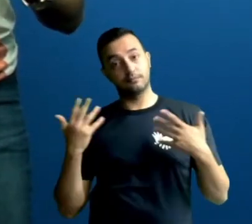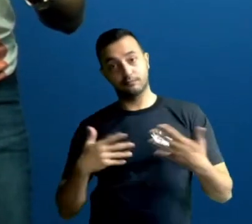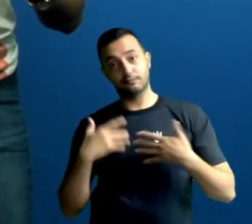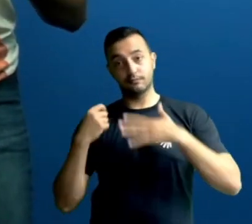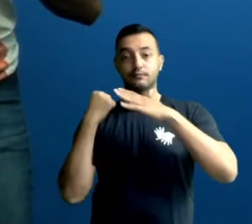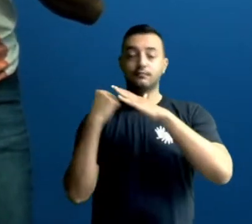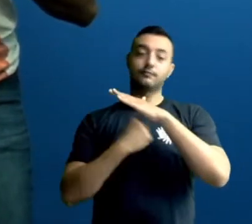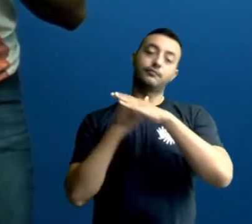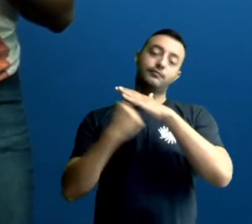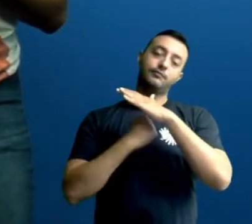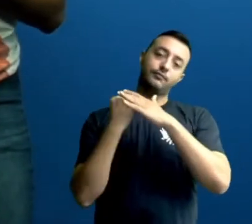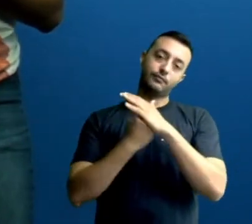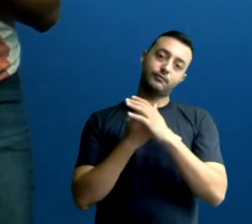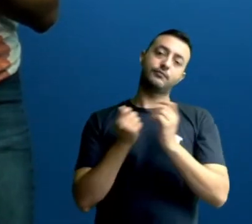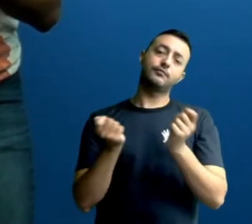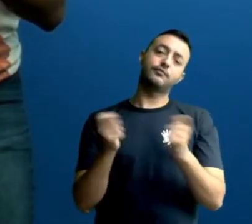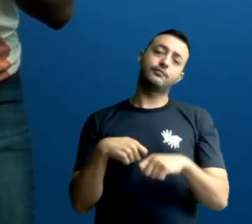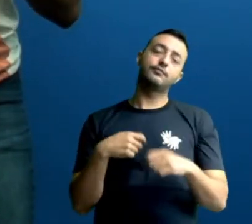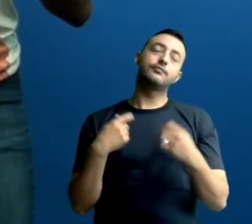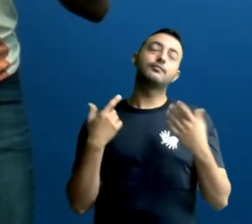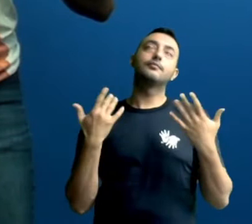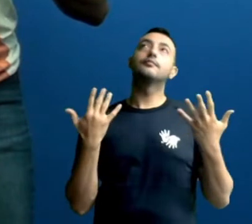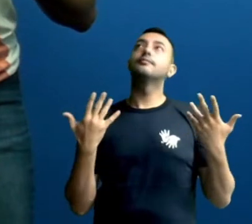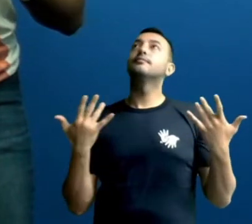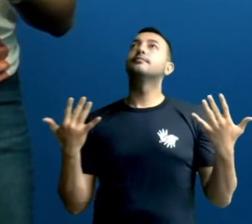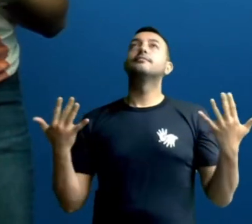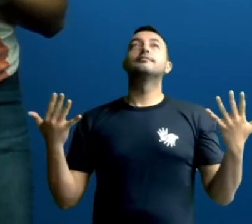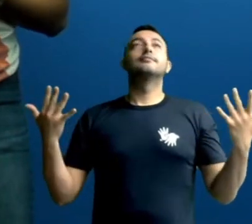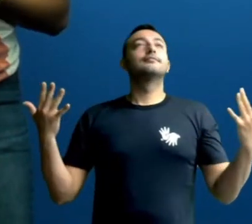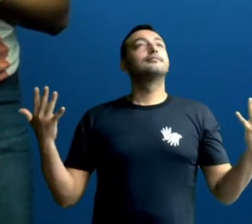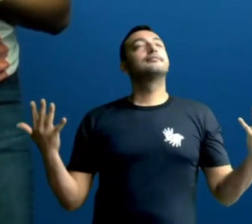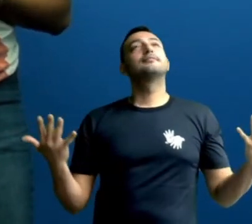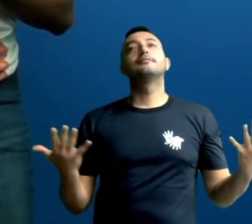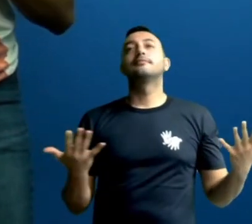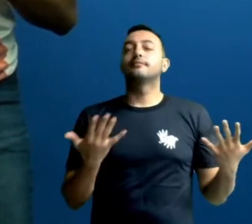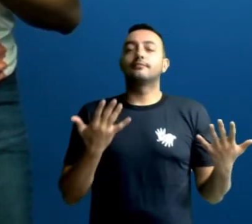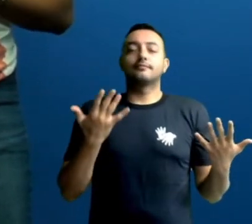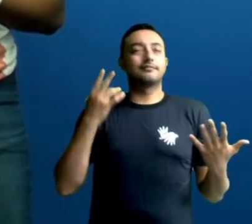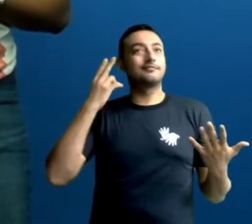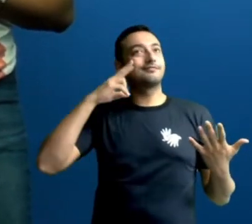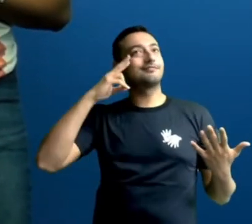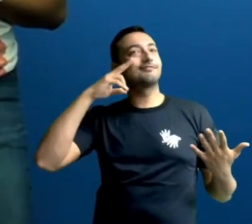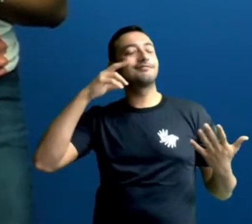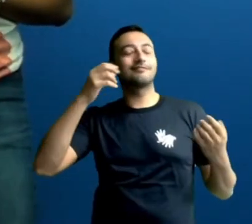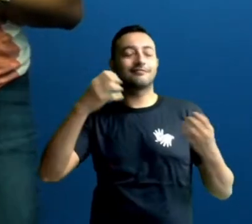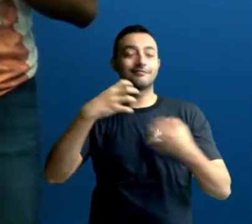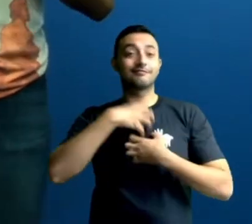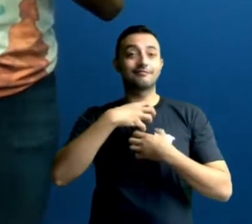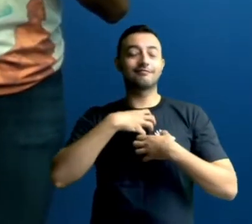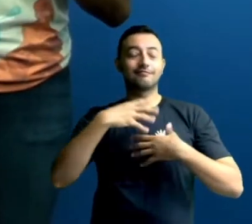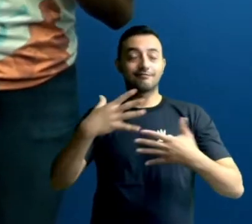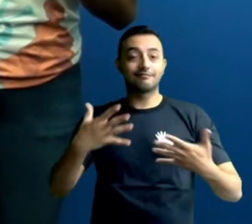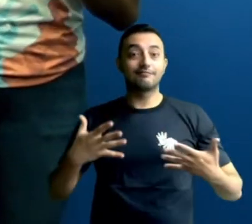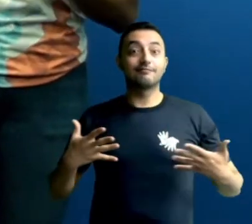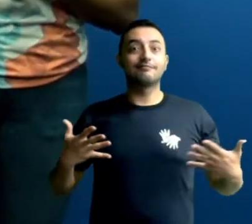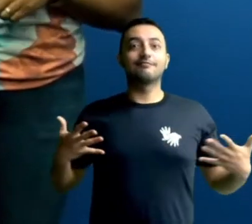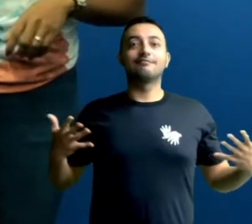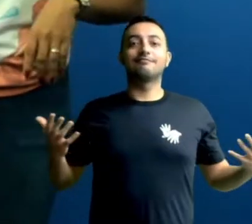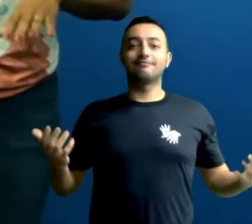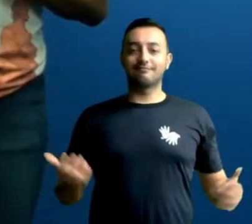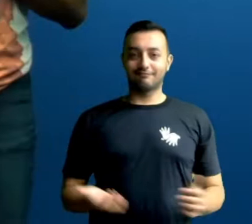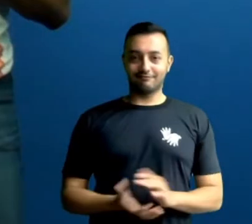para o cérebro, nos permite viajar dentro daquela história. Que coisa maravilhosa, hein?